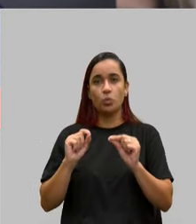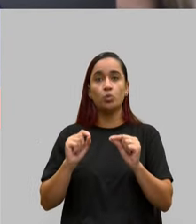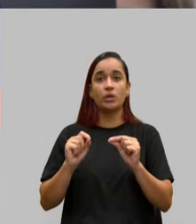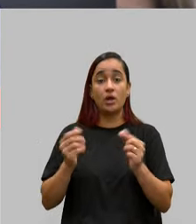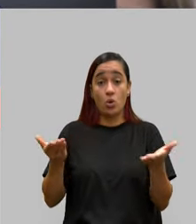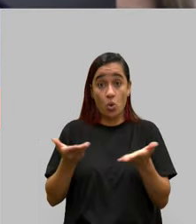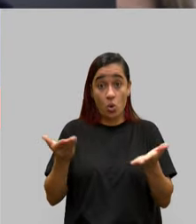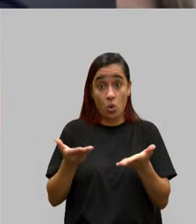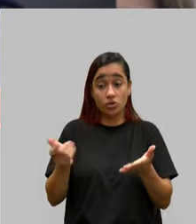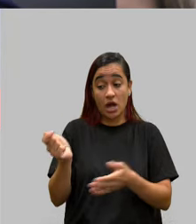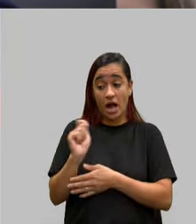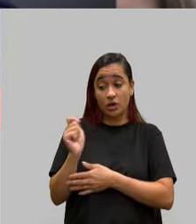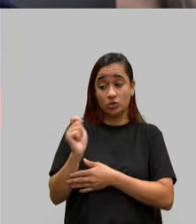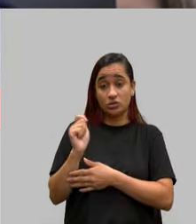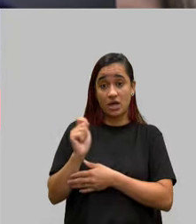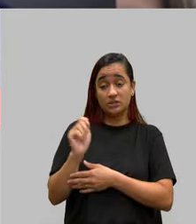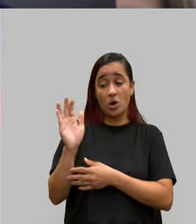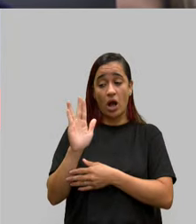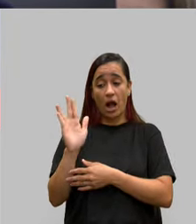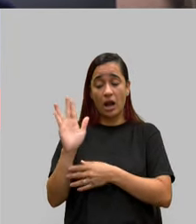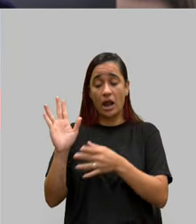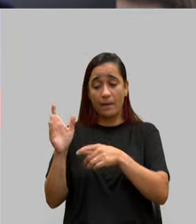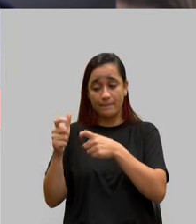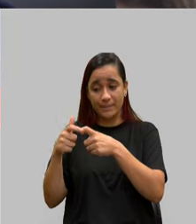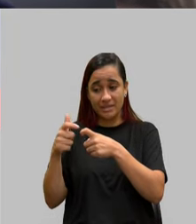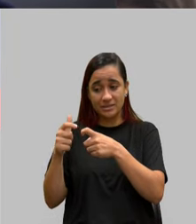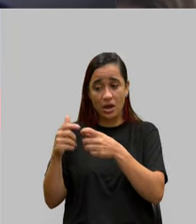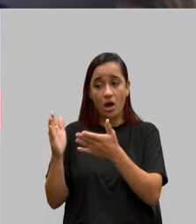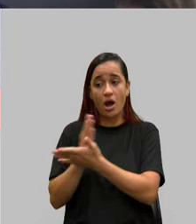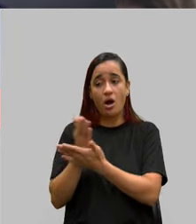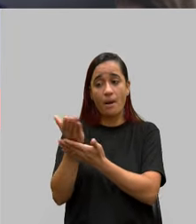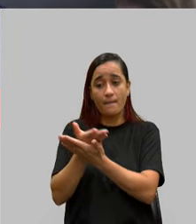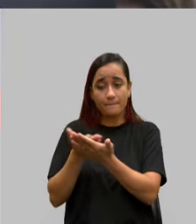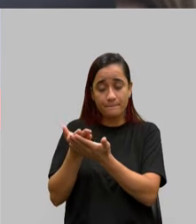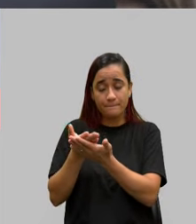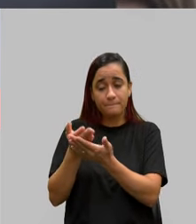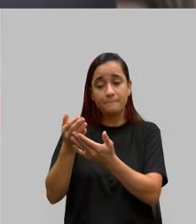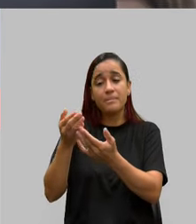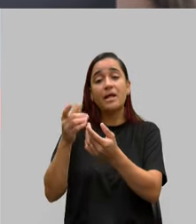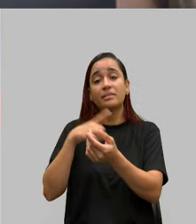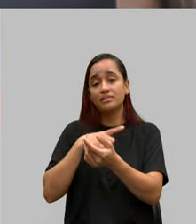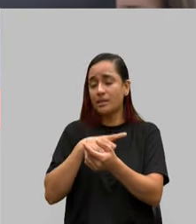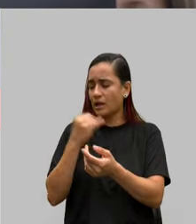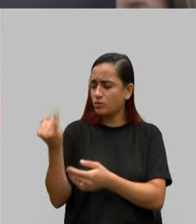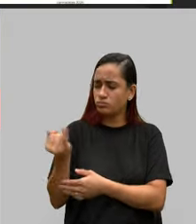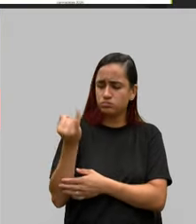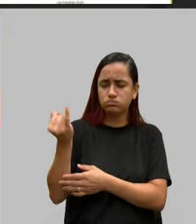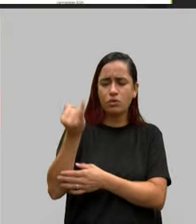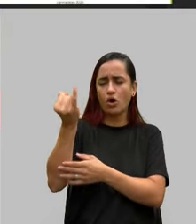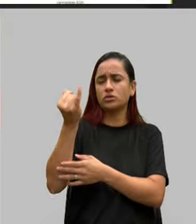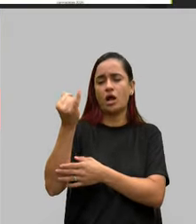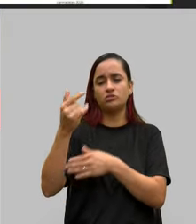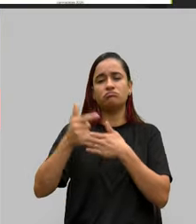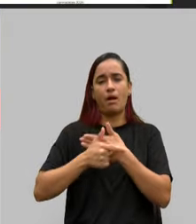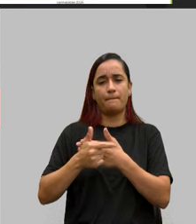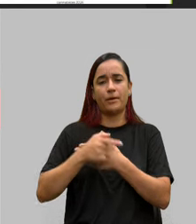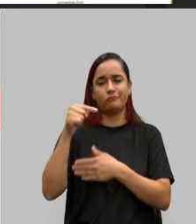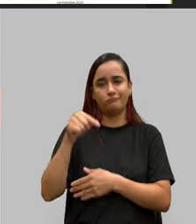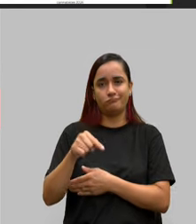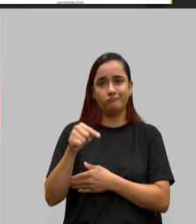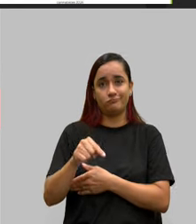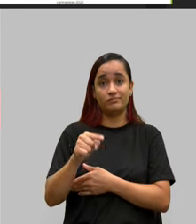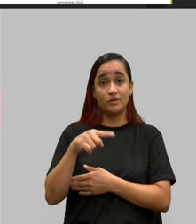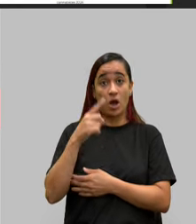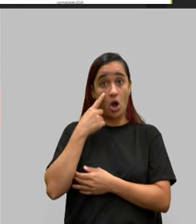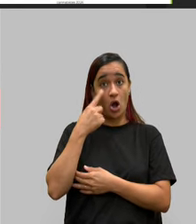brasileiras de cannabis medicinal de pacientes tem um papel relevante nessa assistência Esse é um levantamento que a gente concluiu na